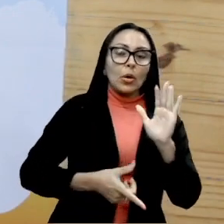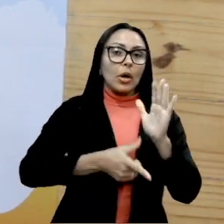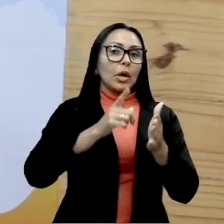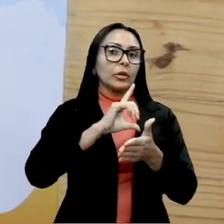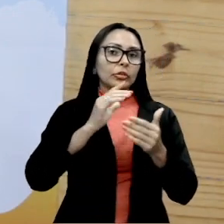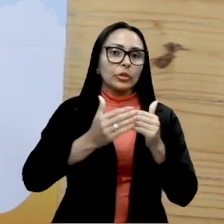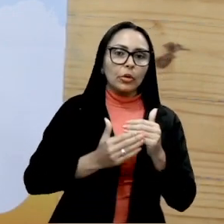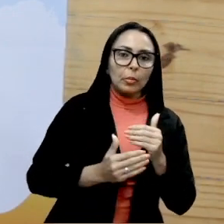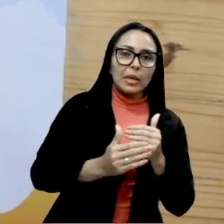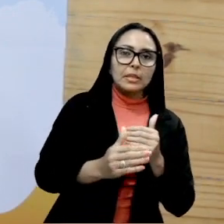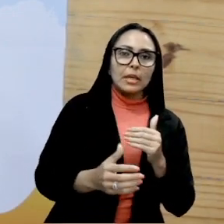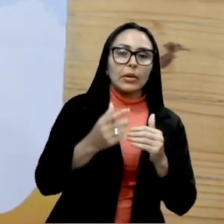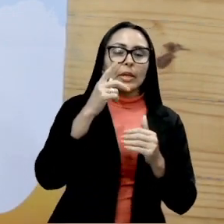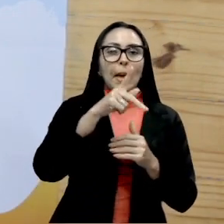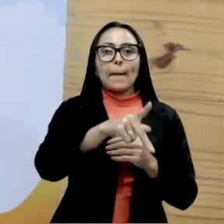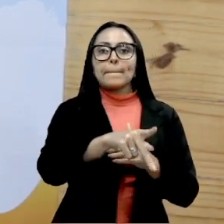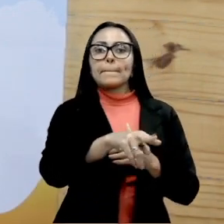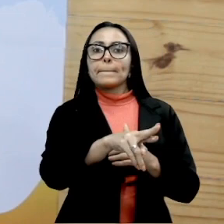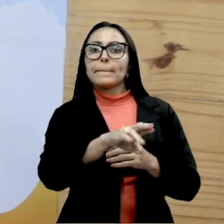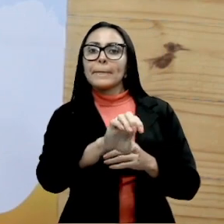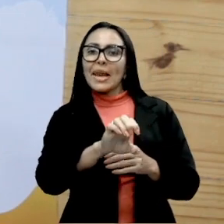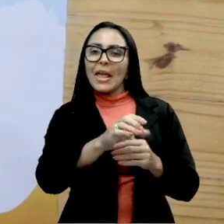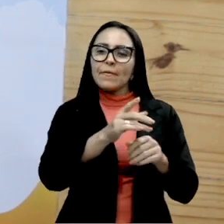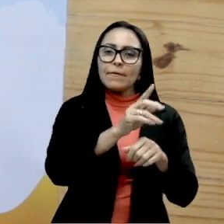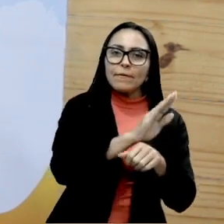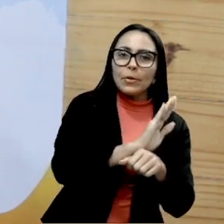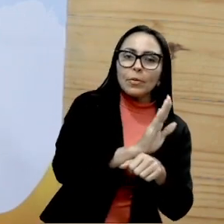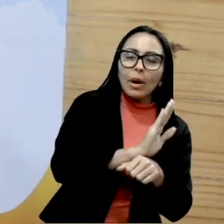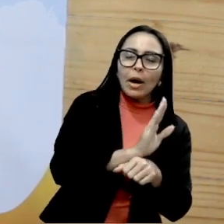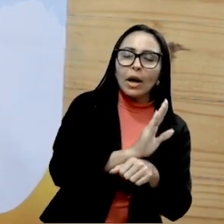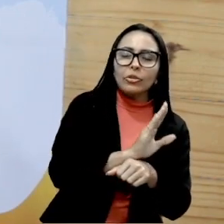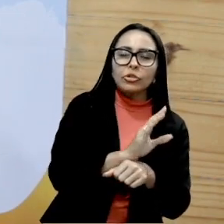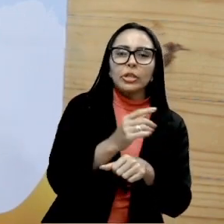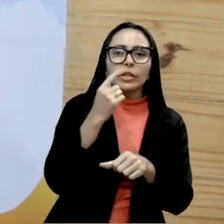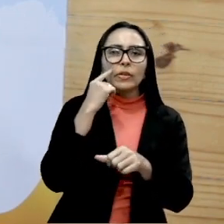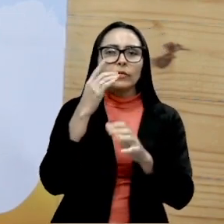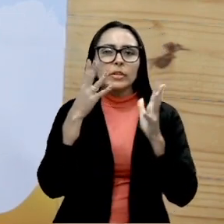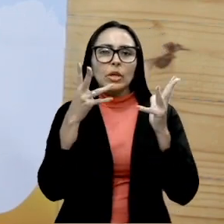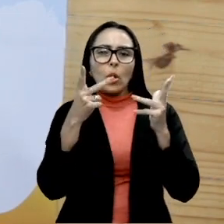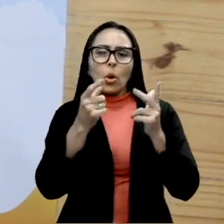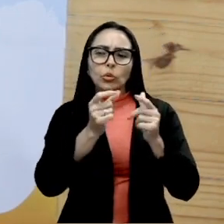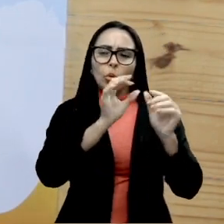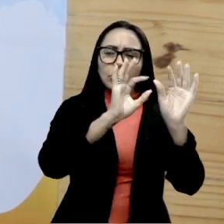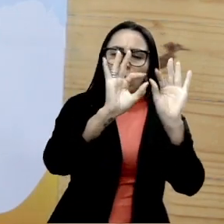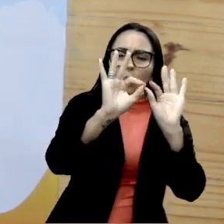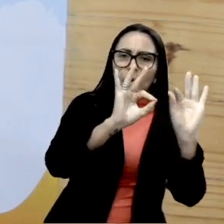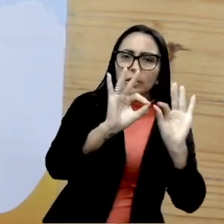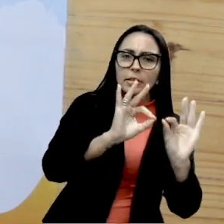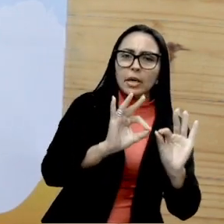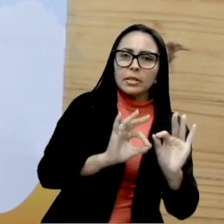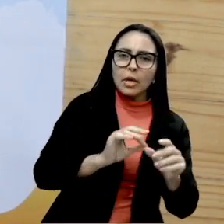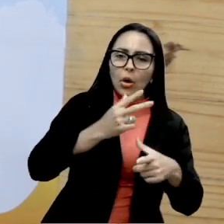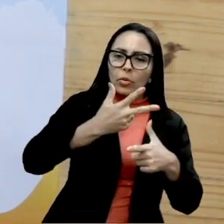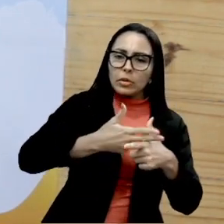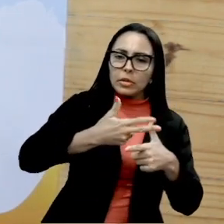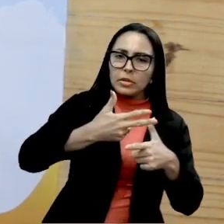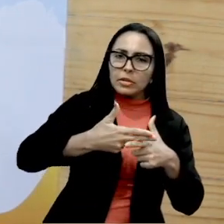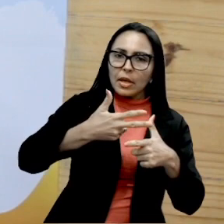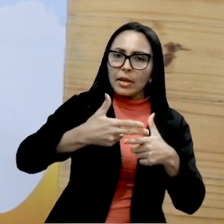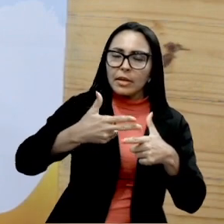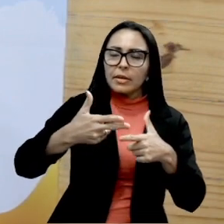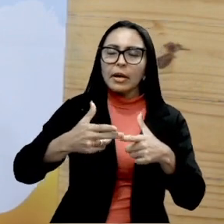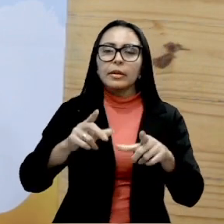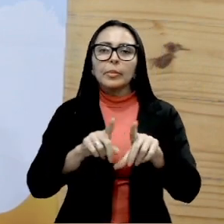existe a pré-filmagem. A pré-filmagem onde vai ser feito toda aquela parte de roteirização de cena, a filmagem em si, que é o